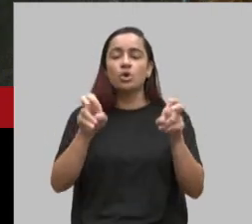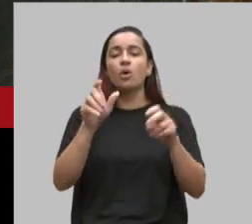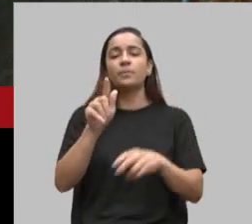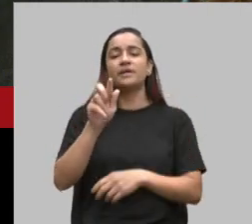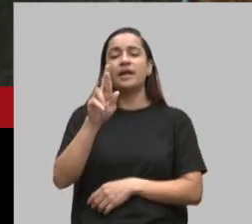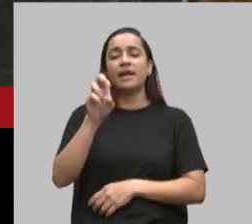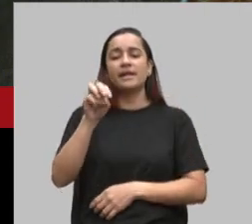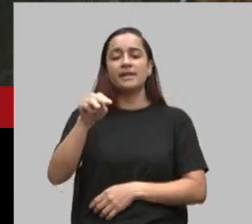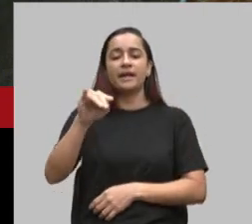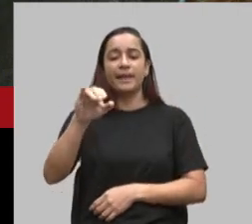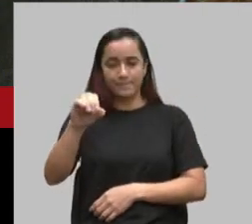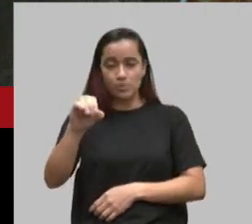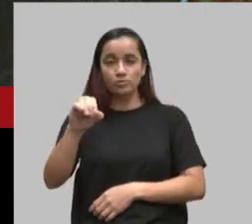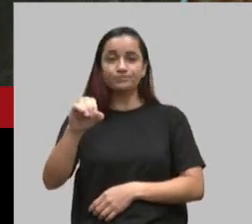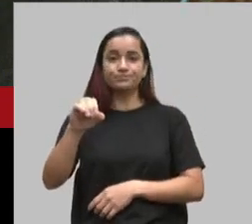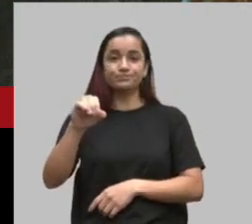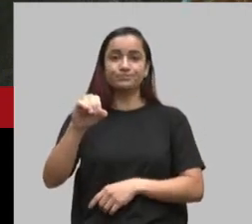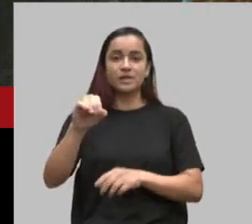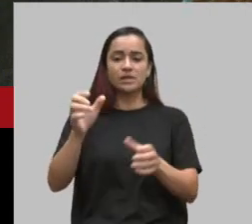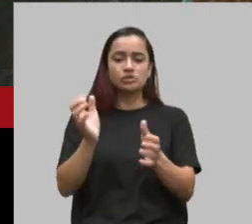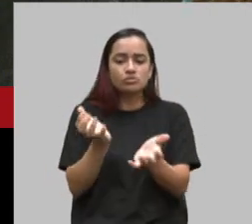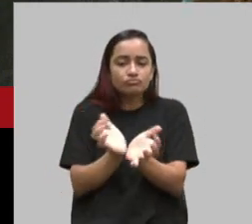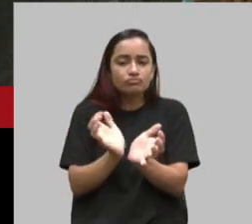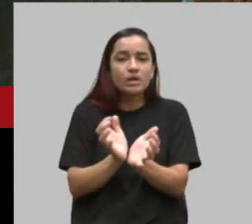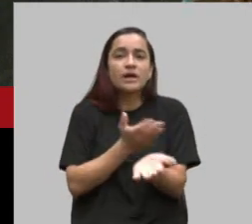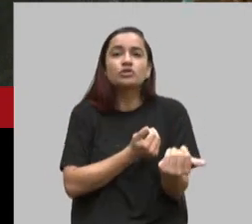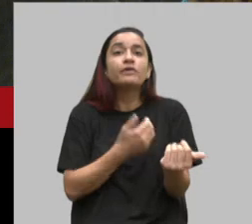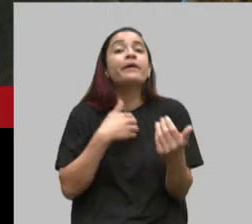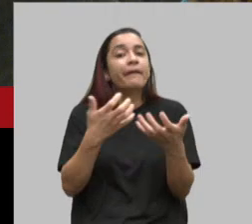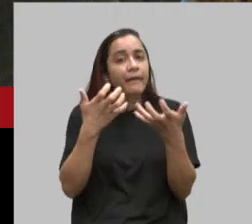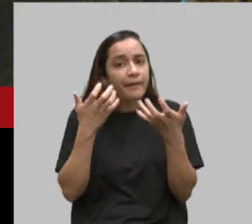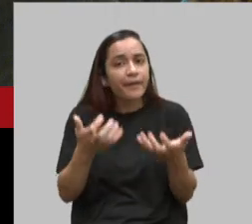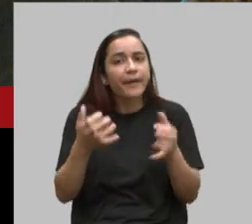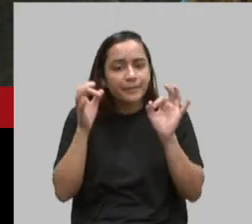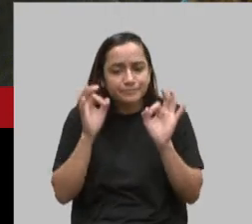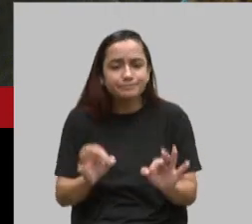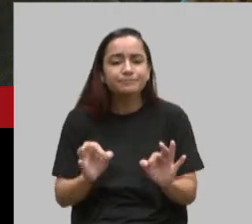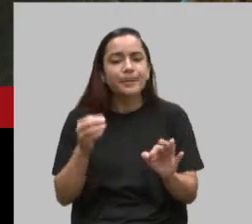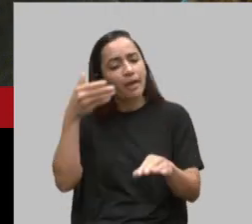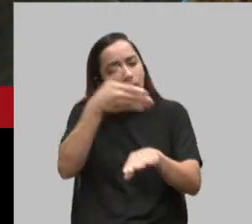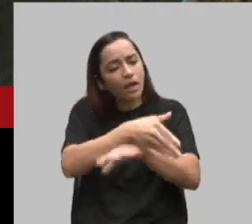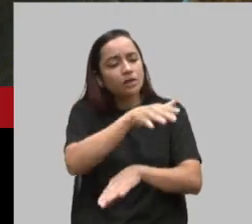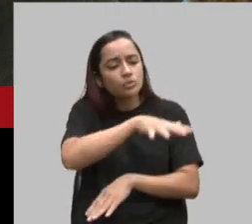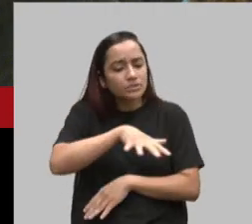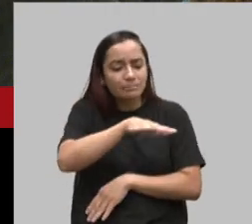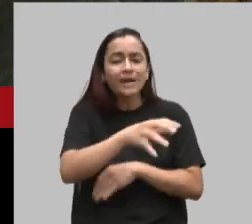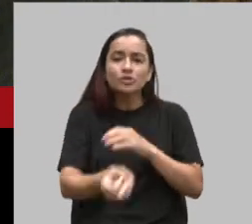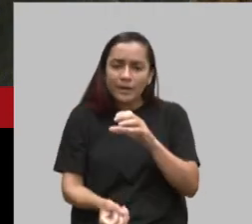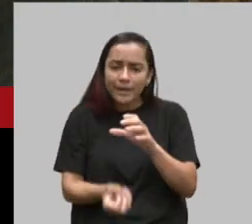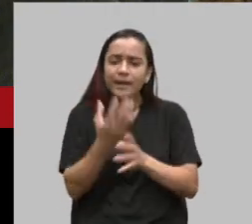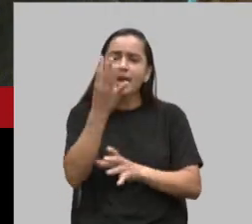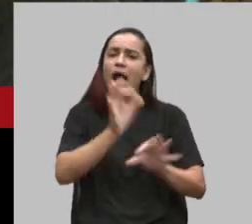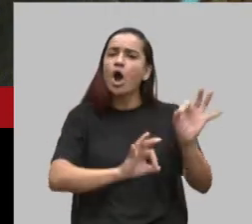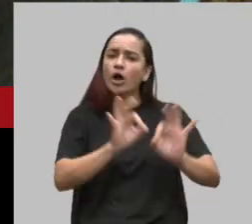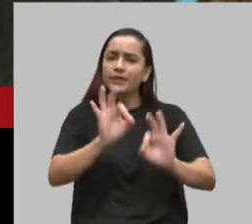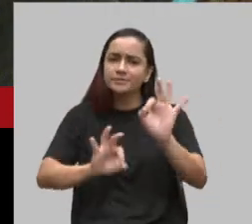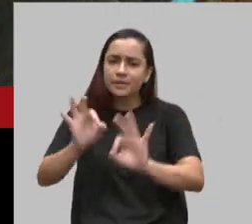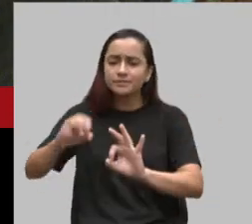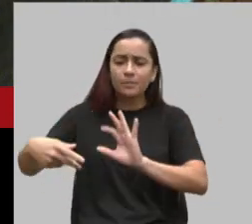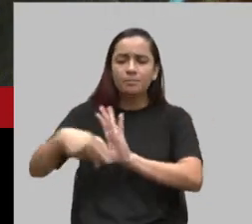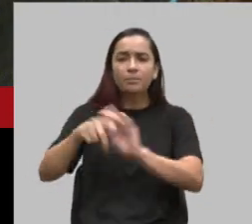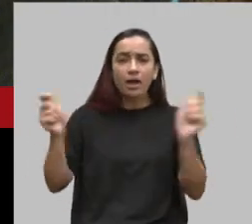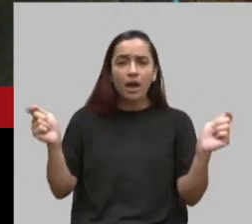gente vê que as pessoas realmente a juventude Ela realmente quer estar eh nesses espaços criar essas organizações para que a gente possa